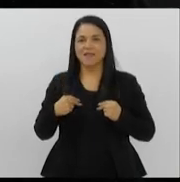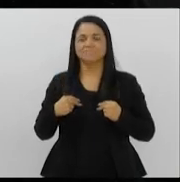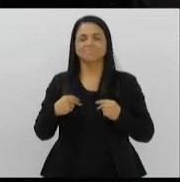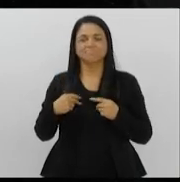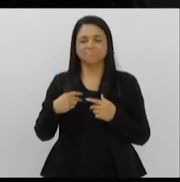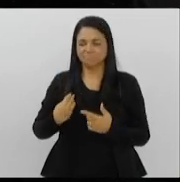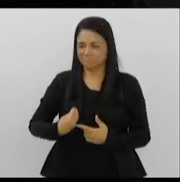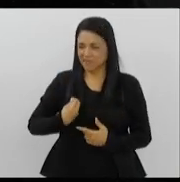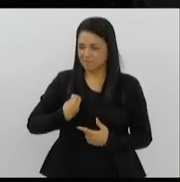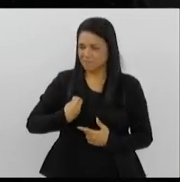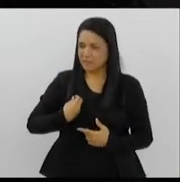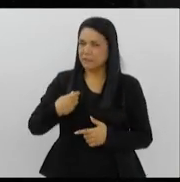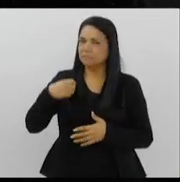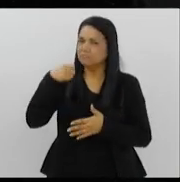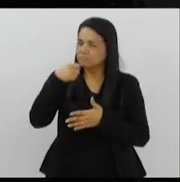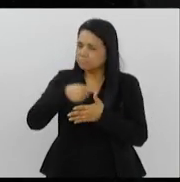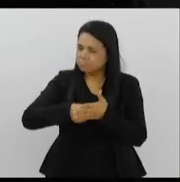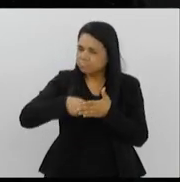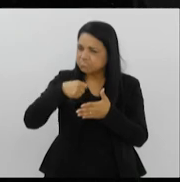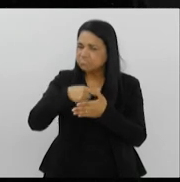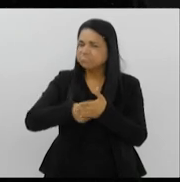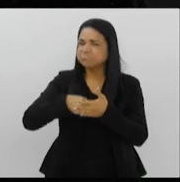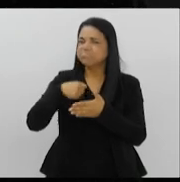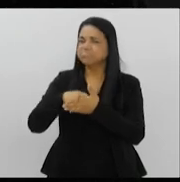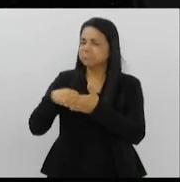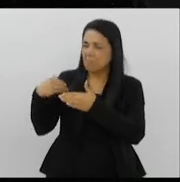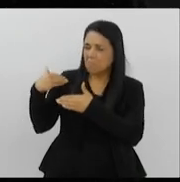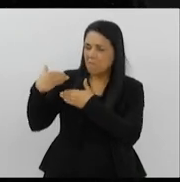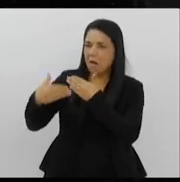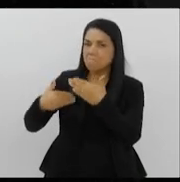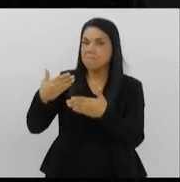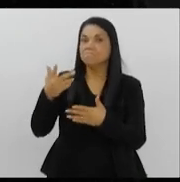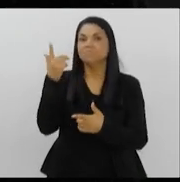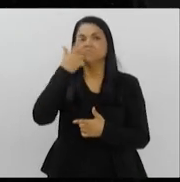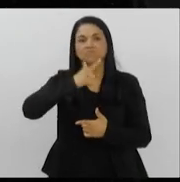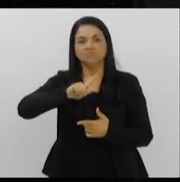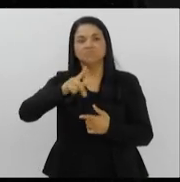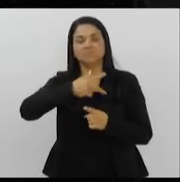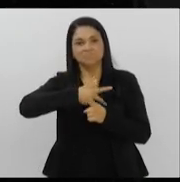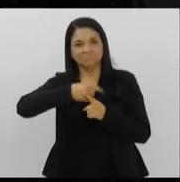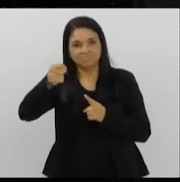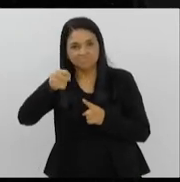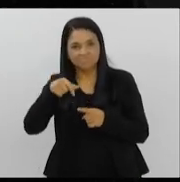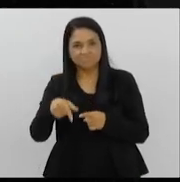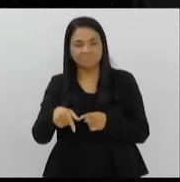dura, difícil, né, mas foi vencedora.